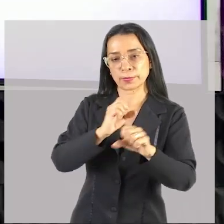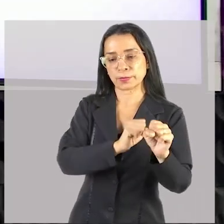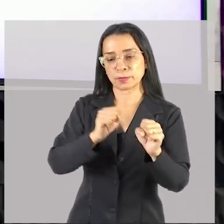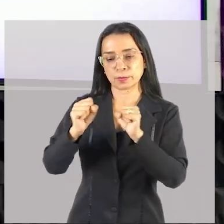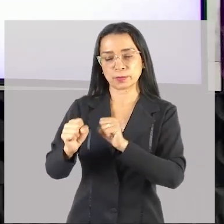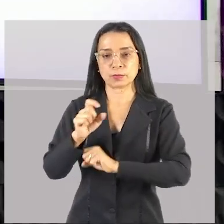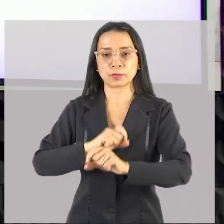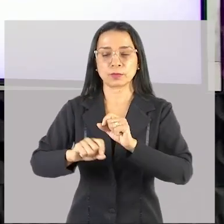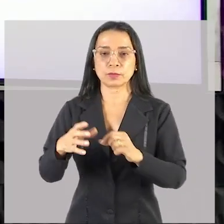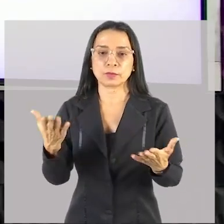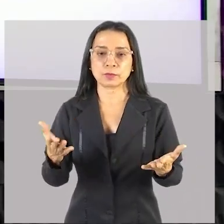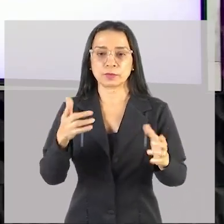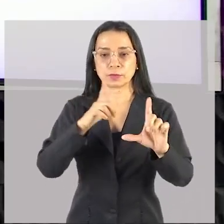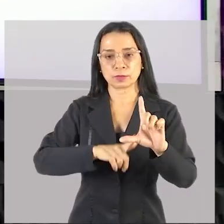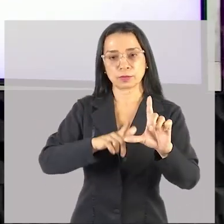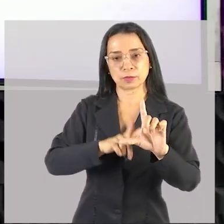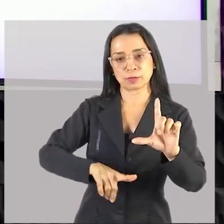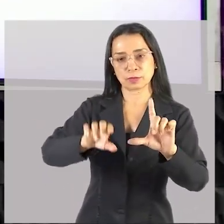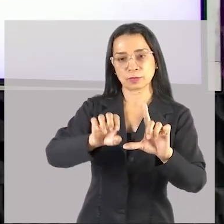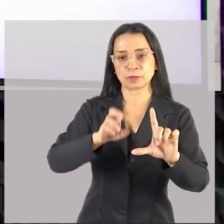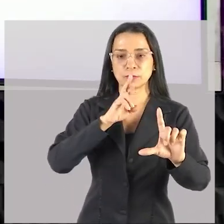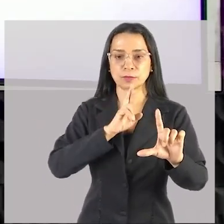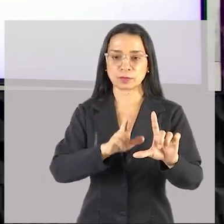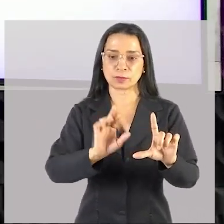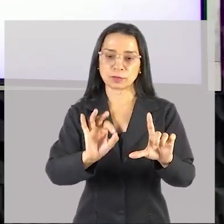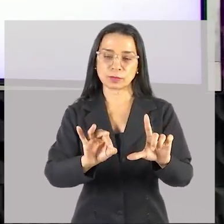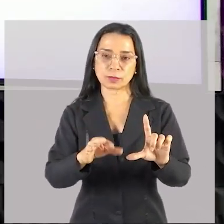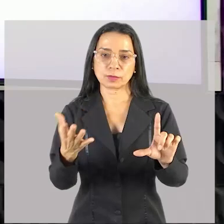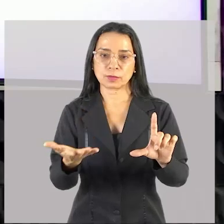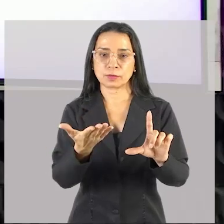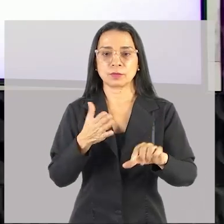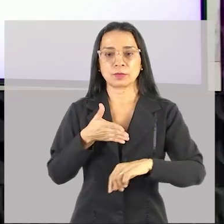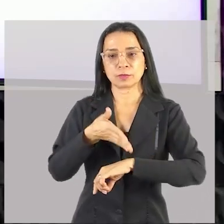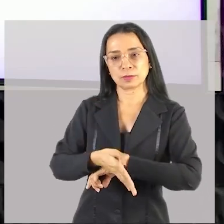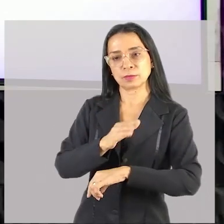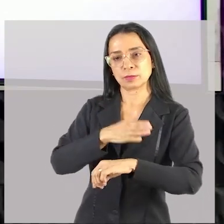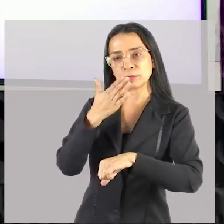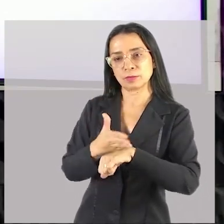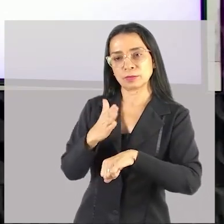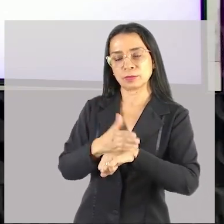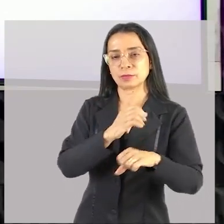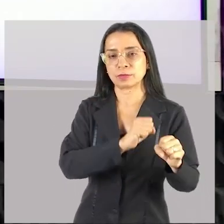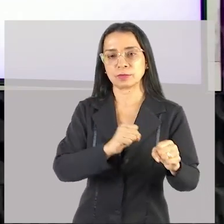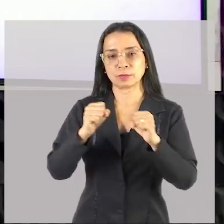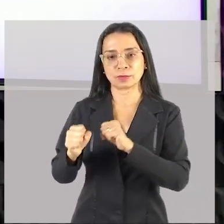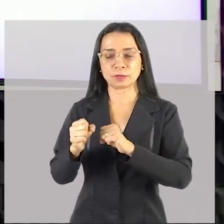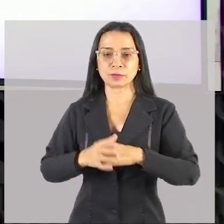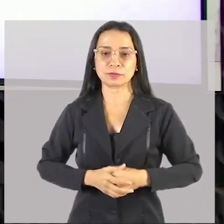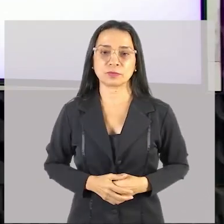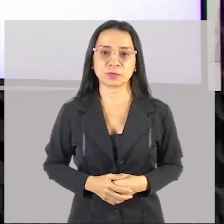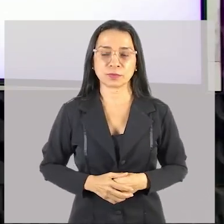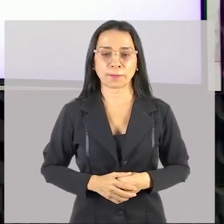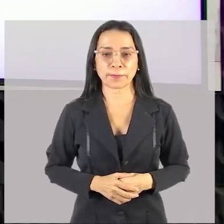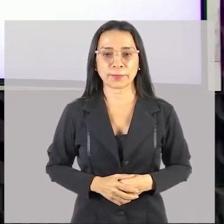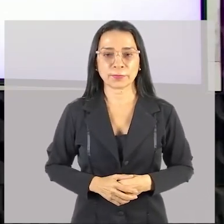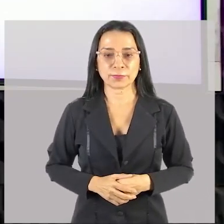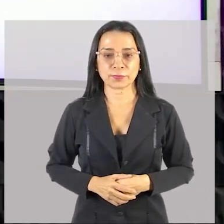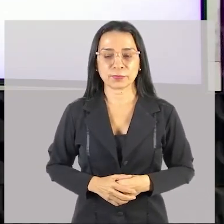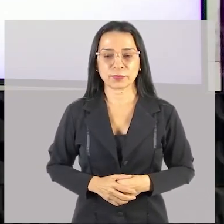do poder. Então, letra E, resposta correta, participação no exercício do poder. Pois bem,